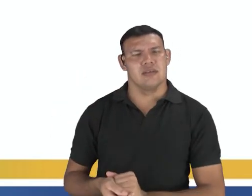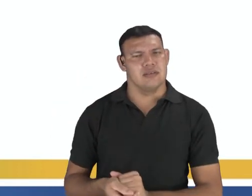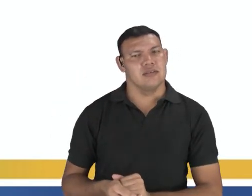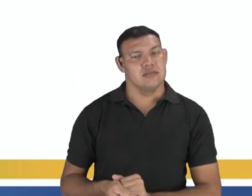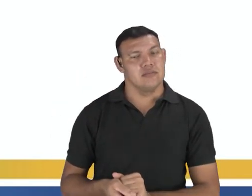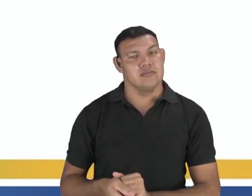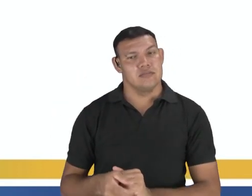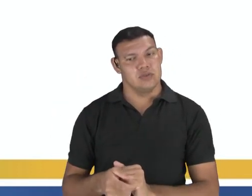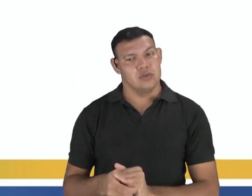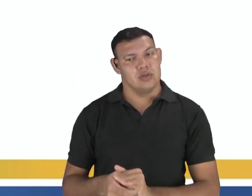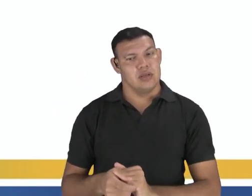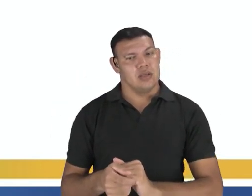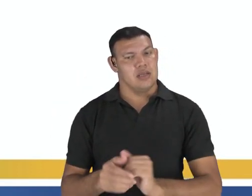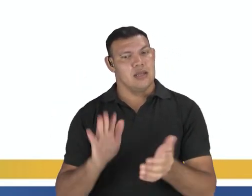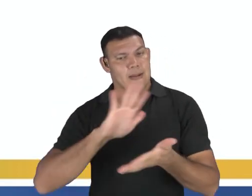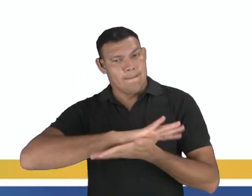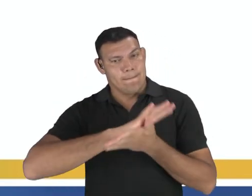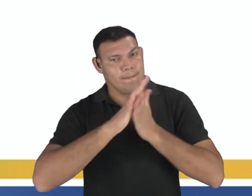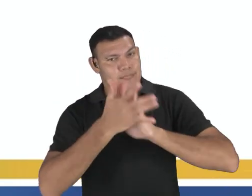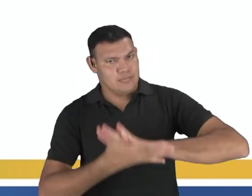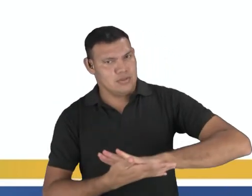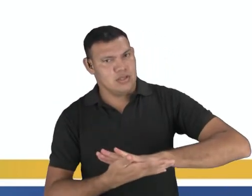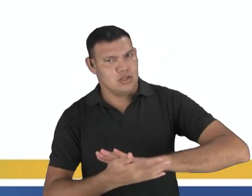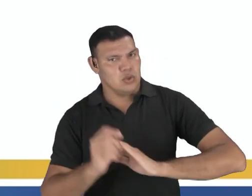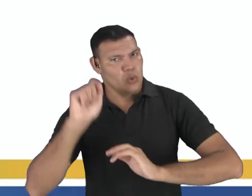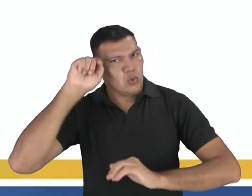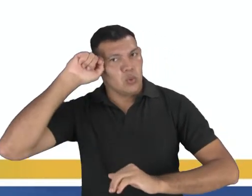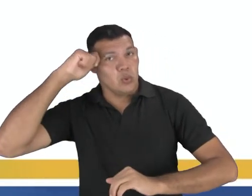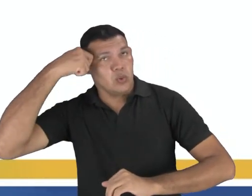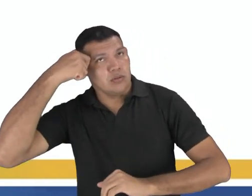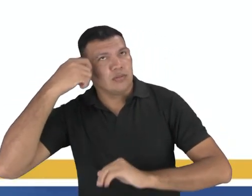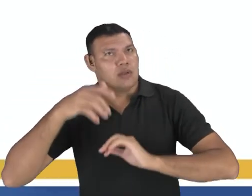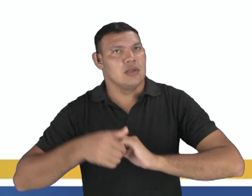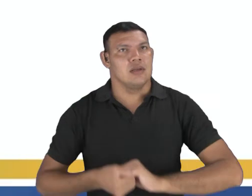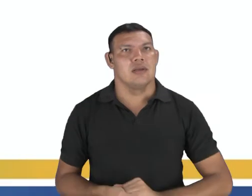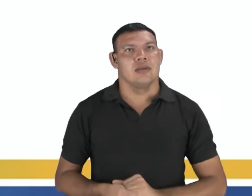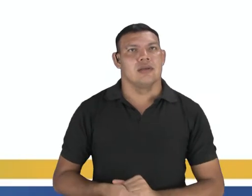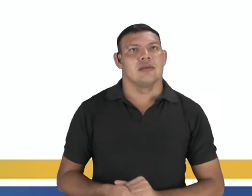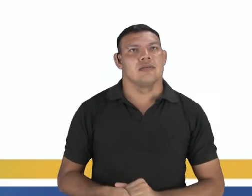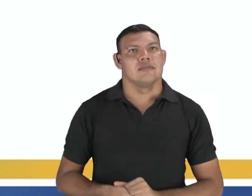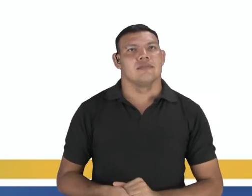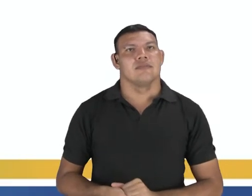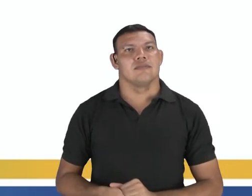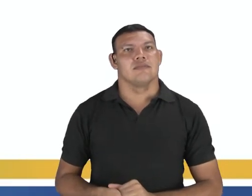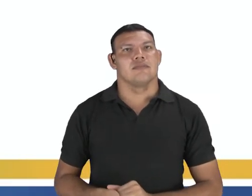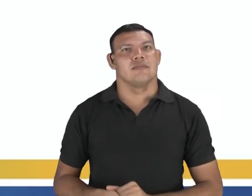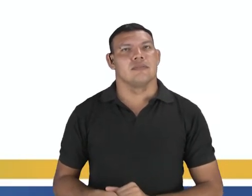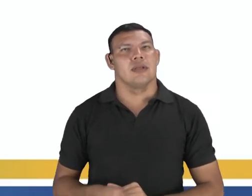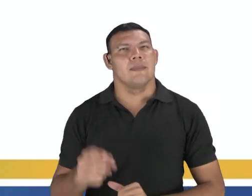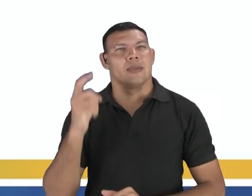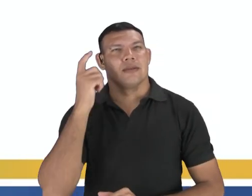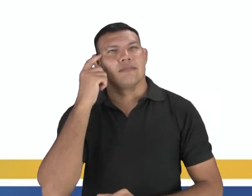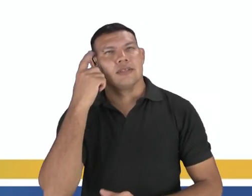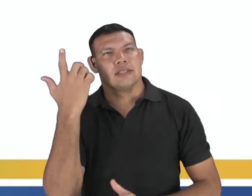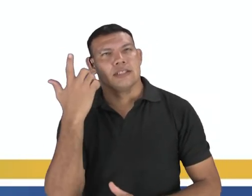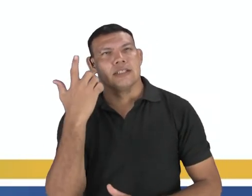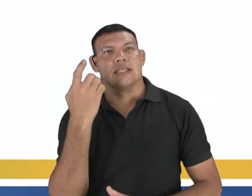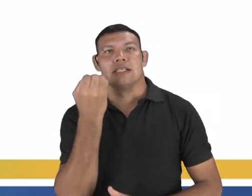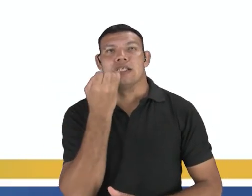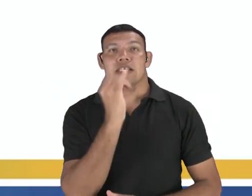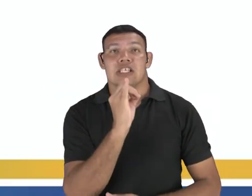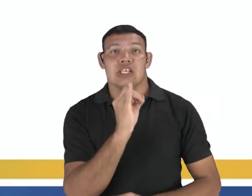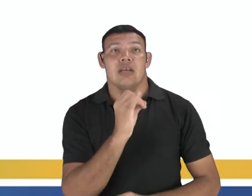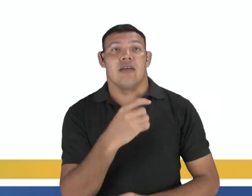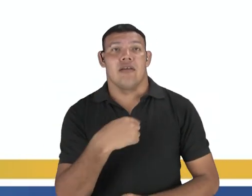cabeça, se passou na cabeça dele era mesmo ofender os negros? Eu, Carmen, Marique, Veiga, não tenho ideia, mas o que